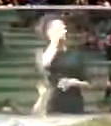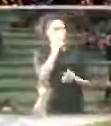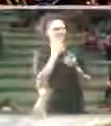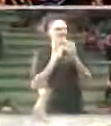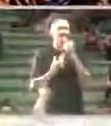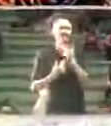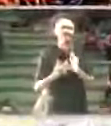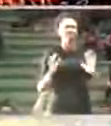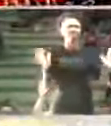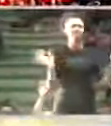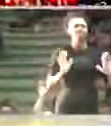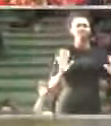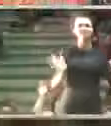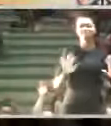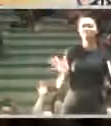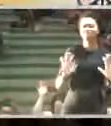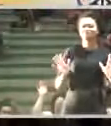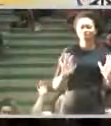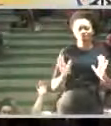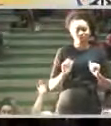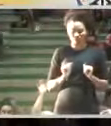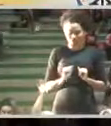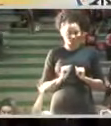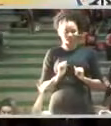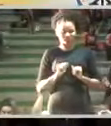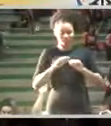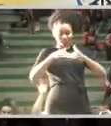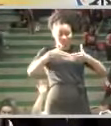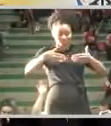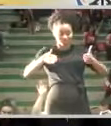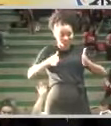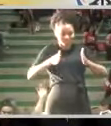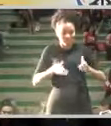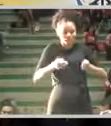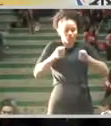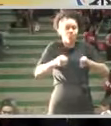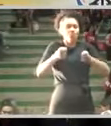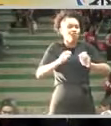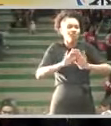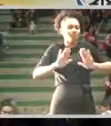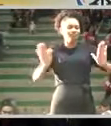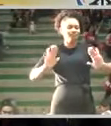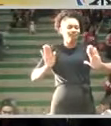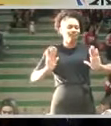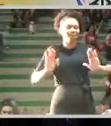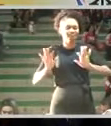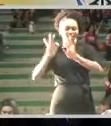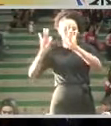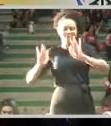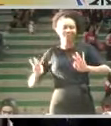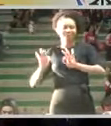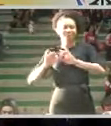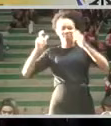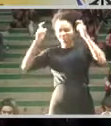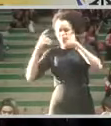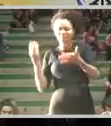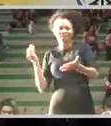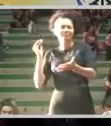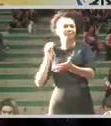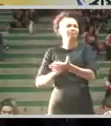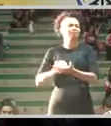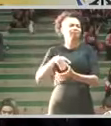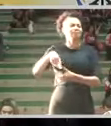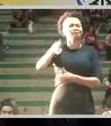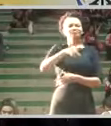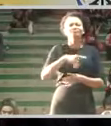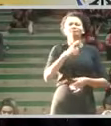Agora não tem mais carro, agora tem sacerdote. O projeto do rei não era mais para Kiriat Jearim,